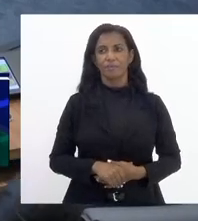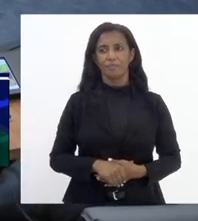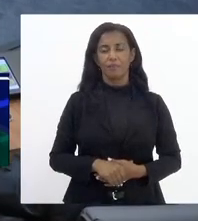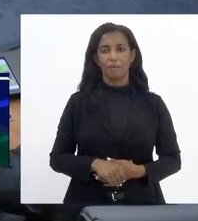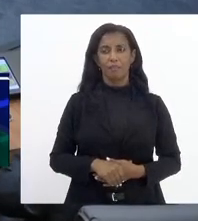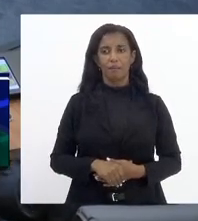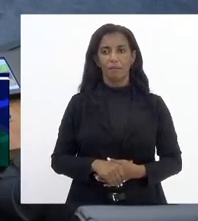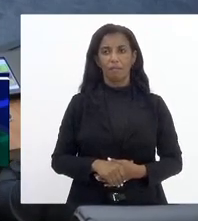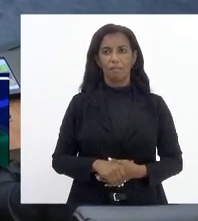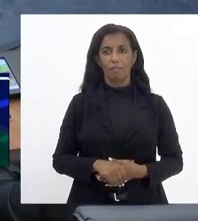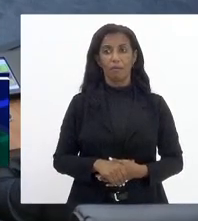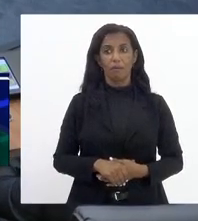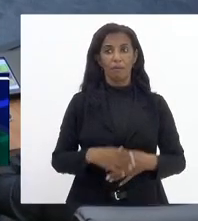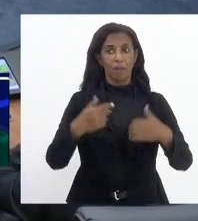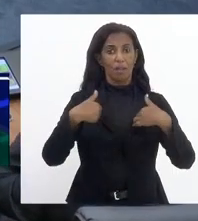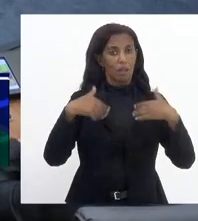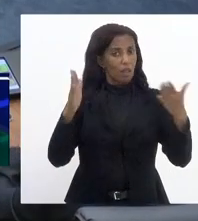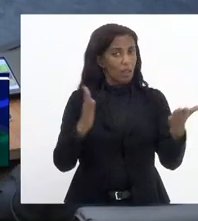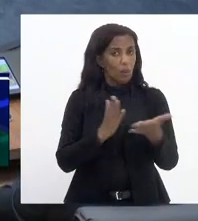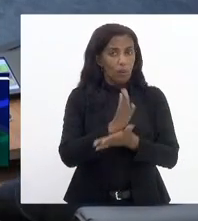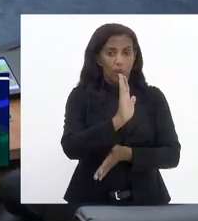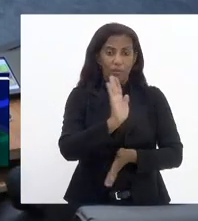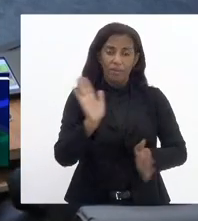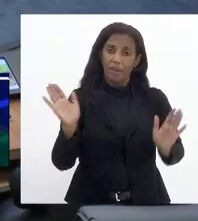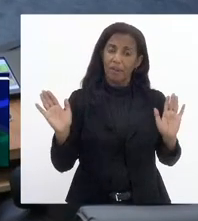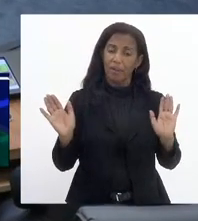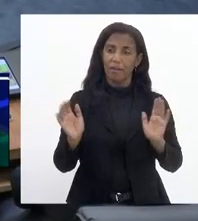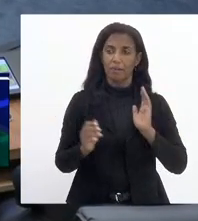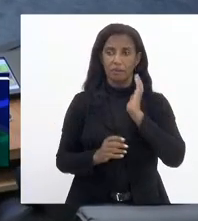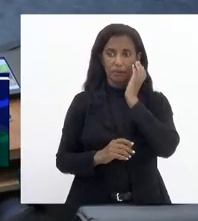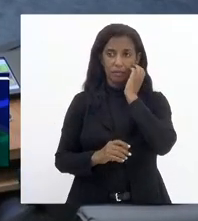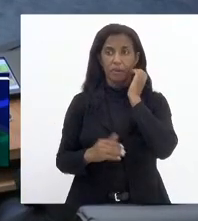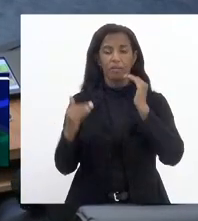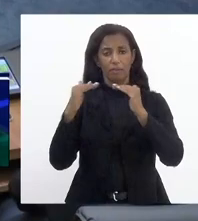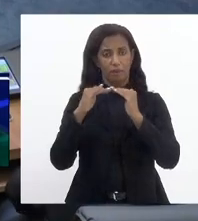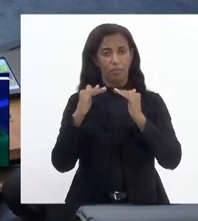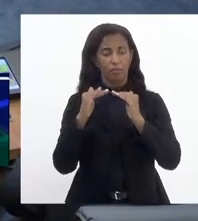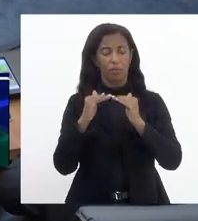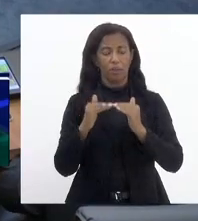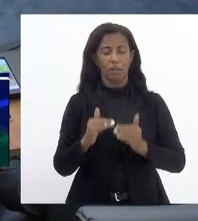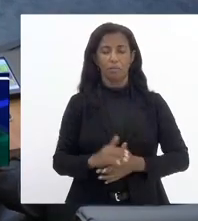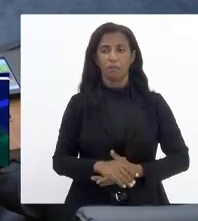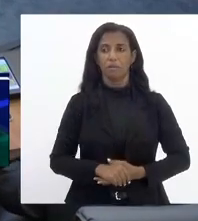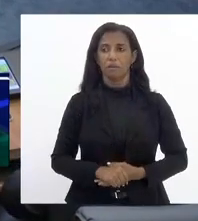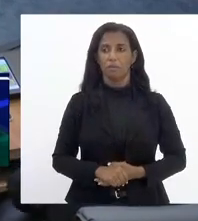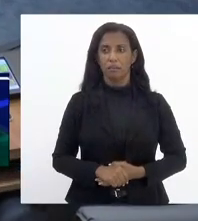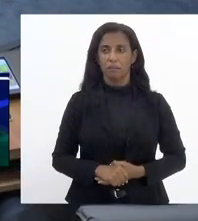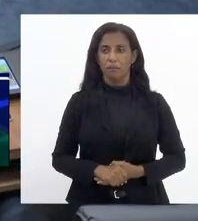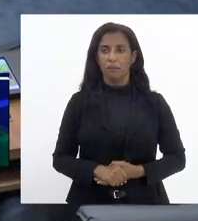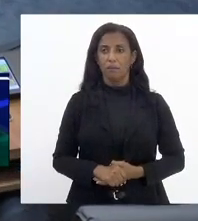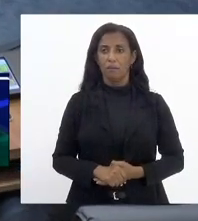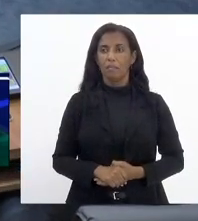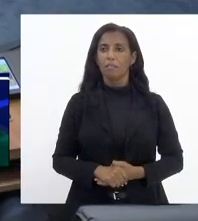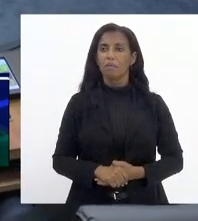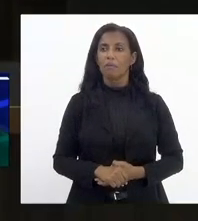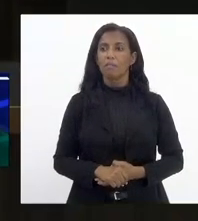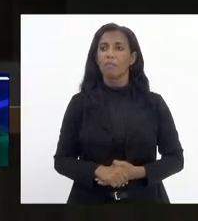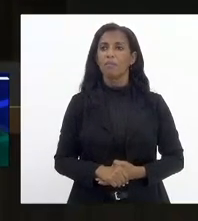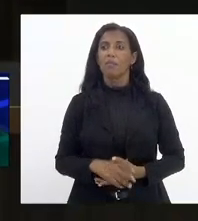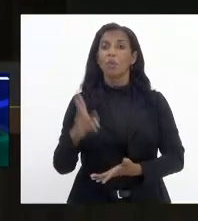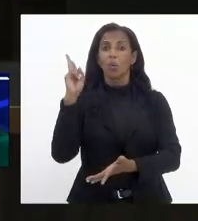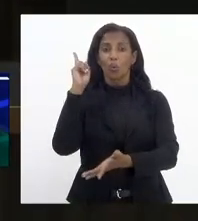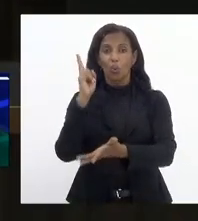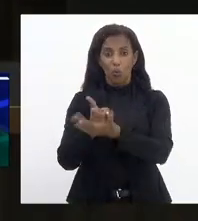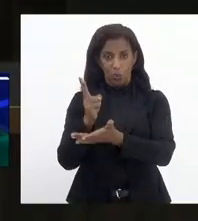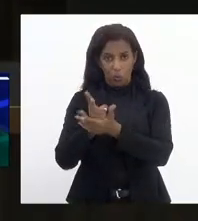Senhor presidente, não é isso. Mas eu aprovei, okay. Só para dizer... Eu vi, estava guarda é favorável, da Confaz, eu vi. Tem muita... Continua com voto divergente, deputado